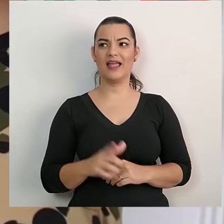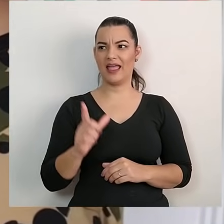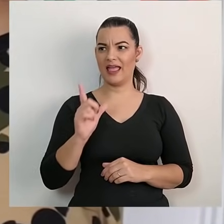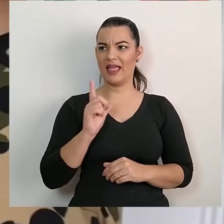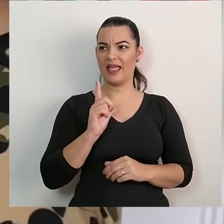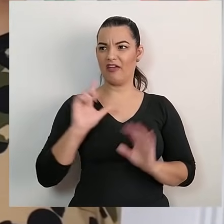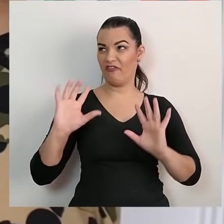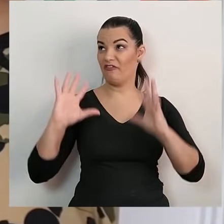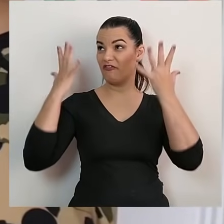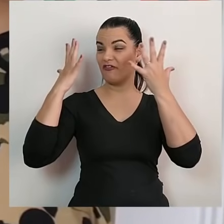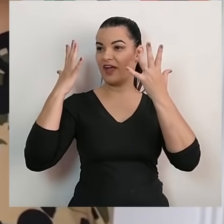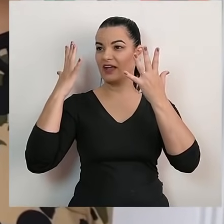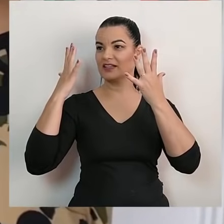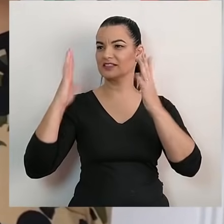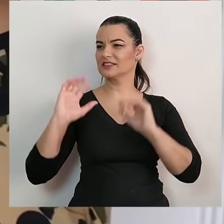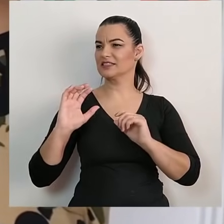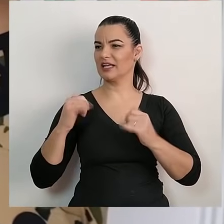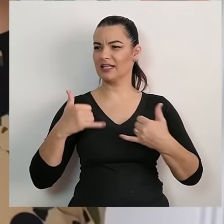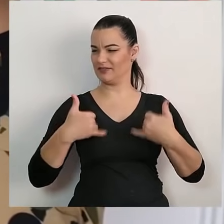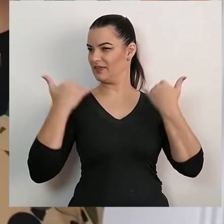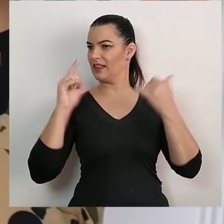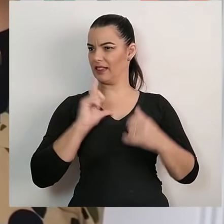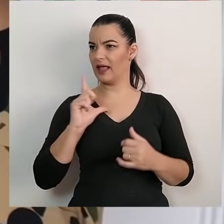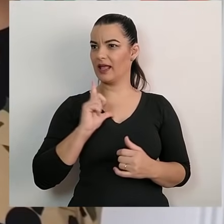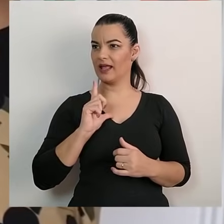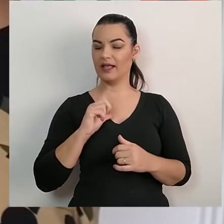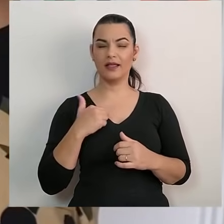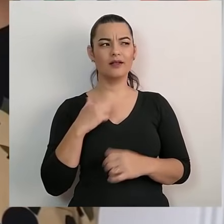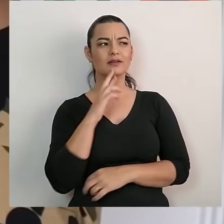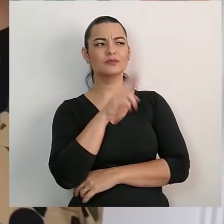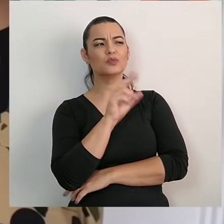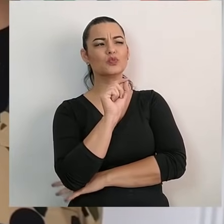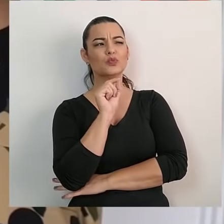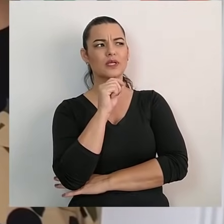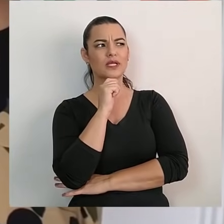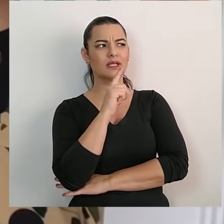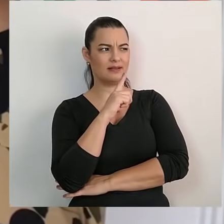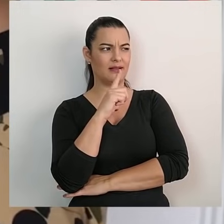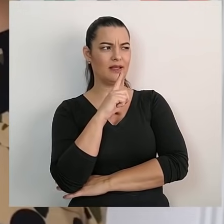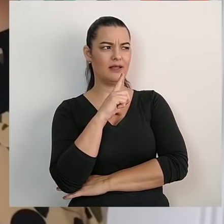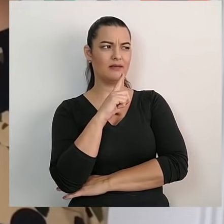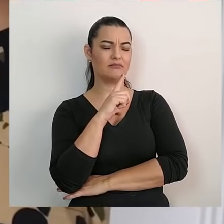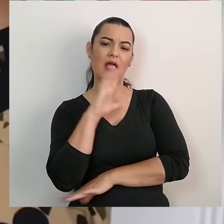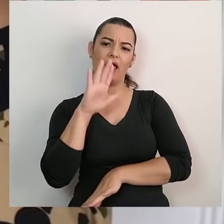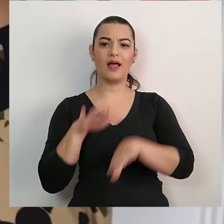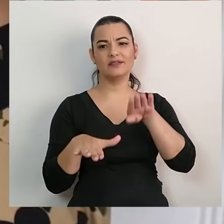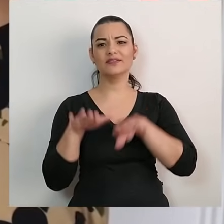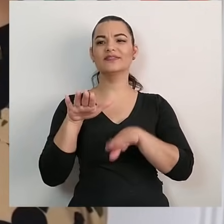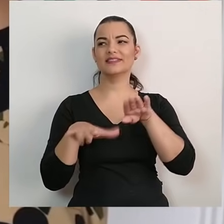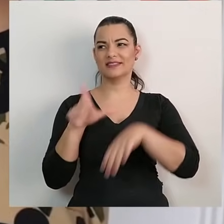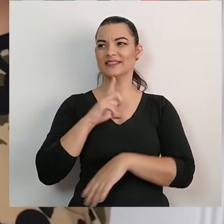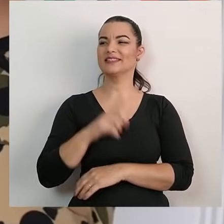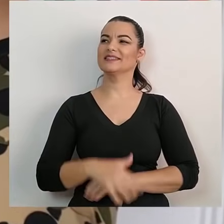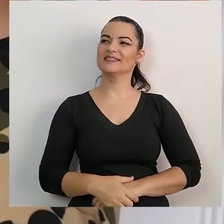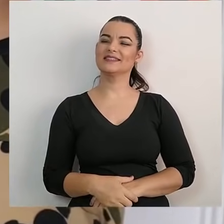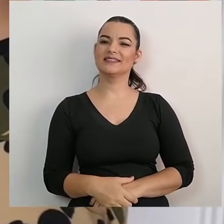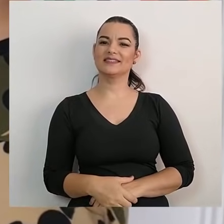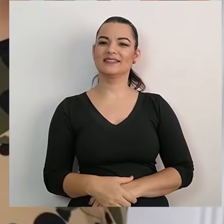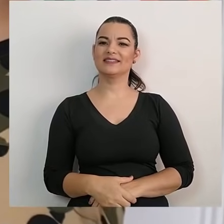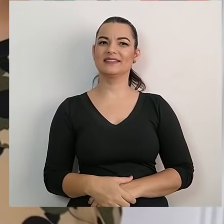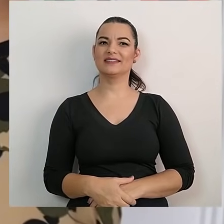aniversário? Tem festa de aniversário? E aí, turma, o que eu respondo pra ele? Acho que às vezes, né? Às vezes,